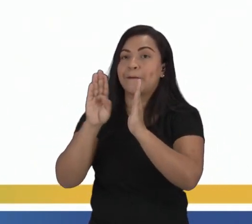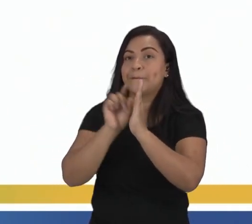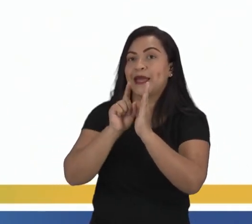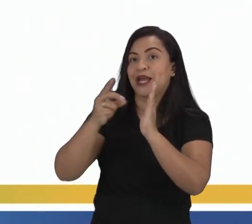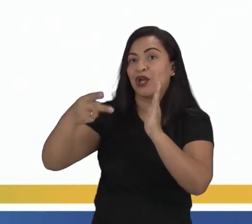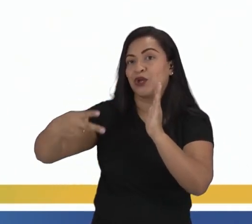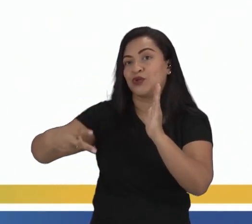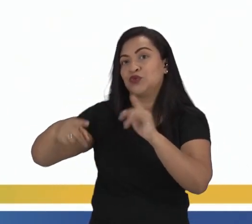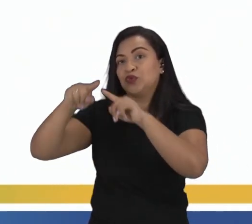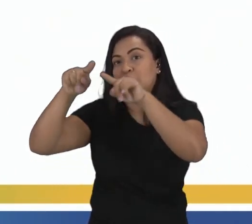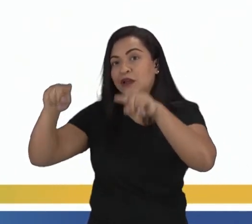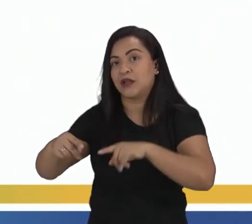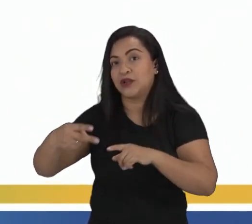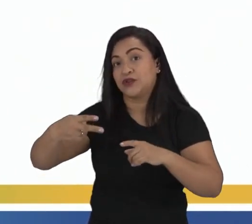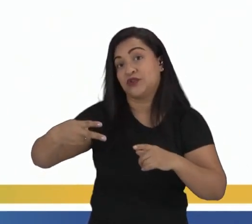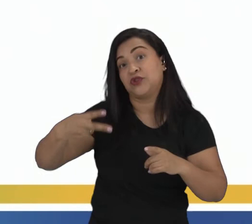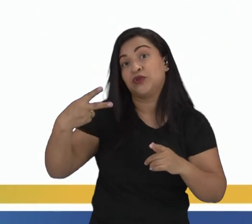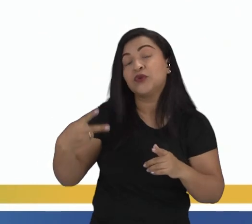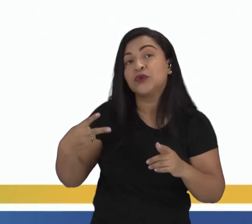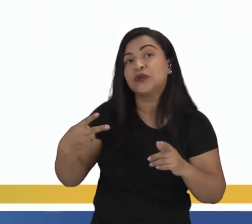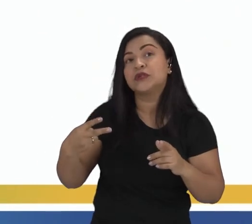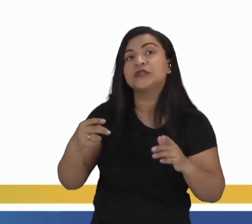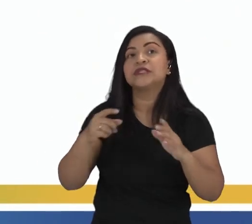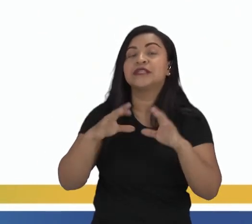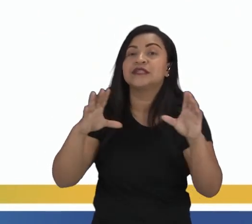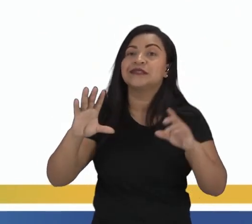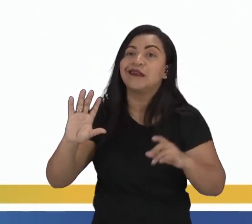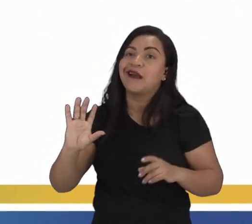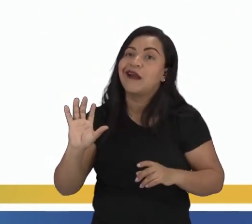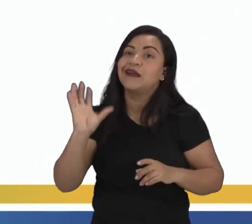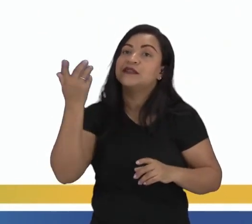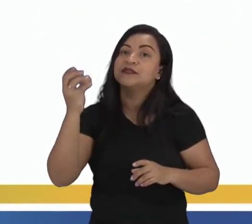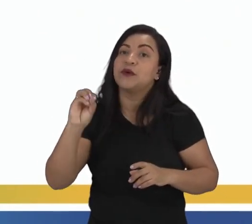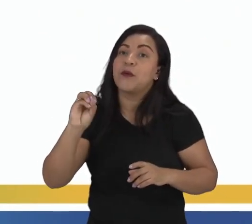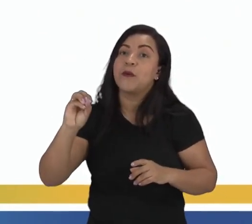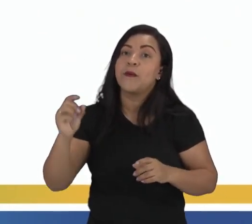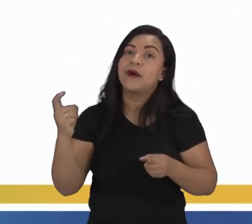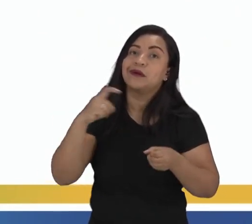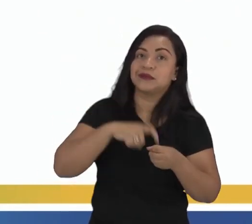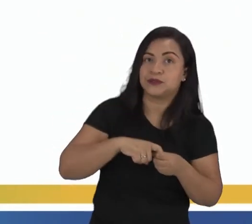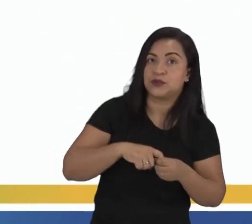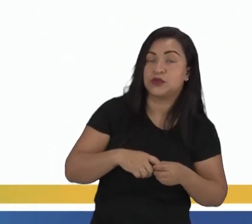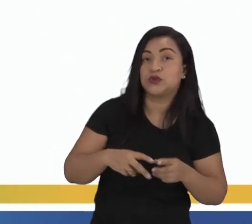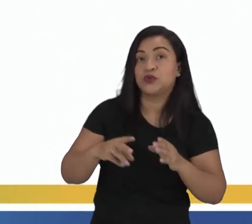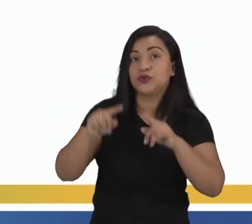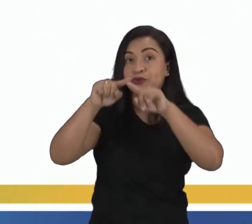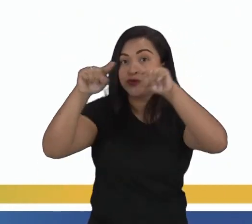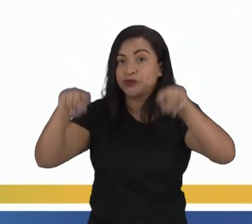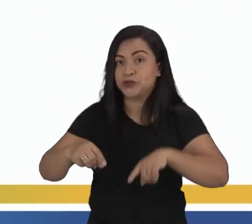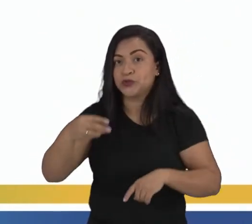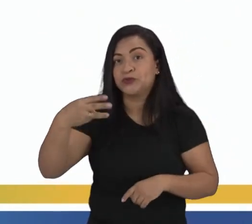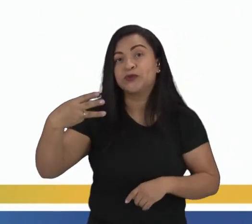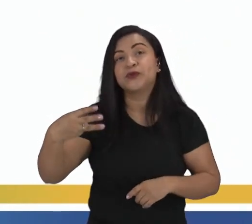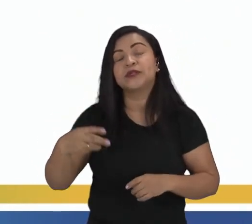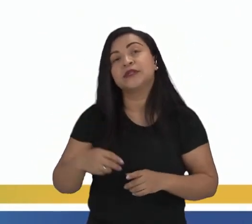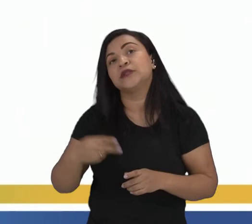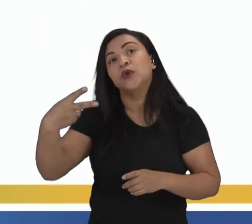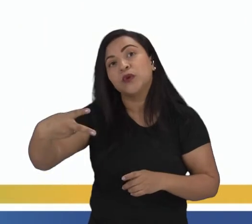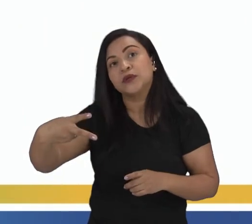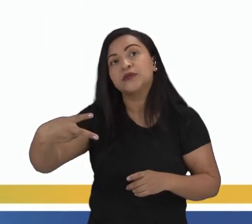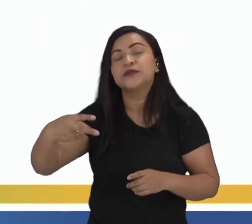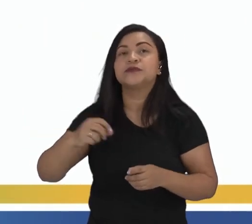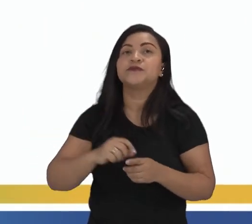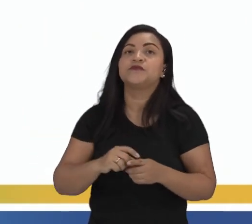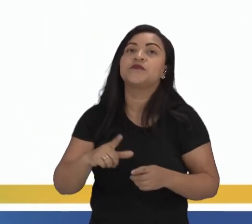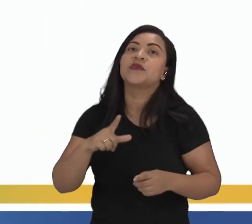de contato, que vai ser ação ou reação. Para o corpo 2, nós temos a ação ou reação vindo